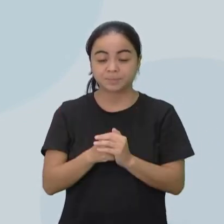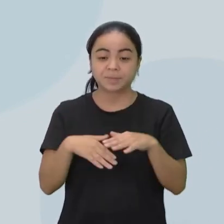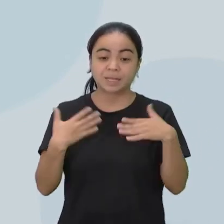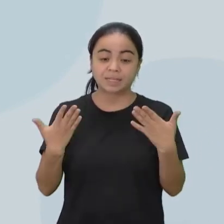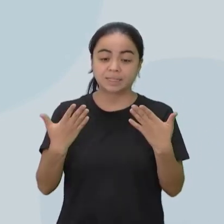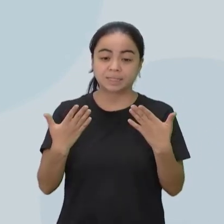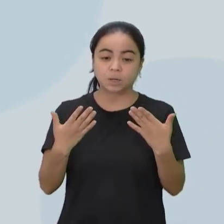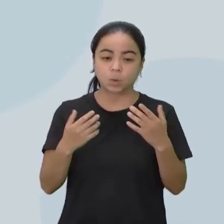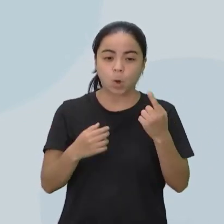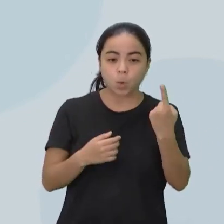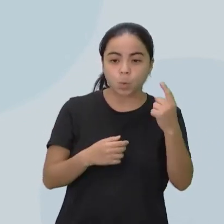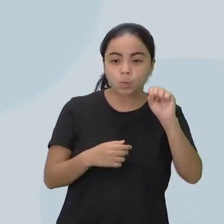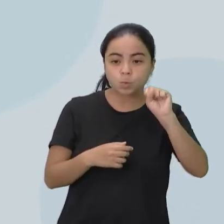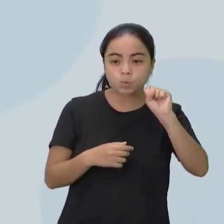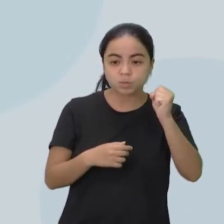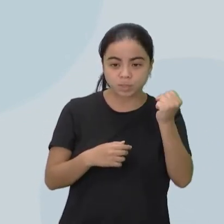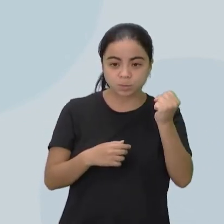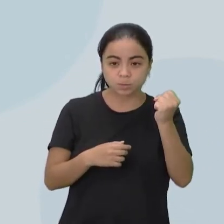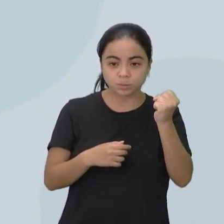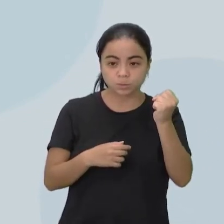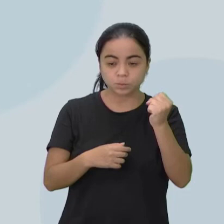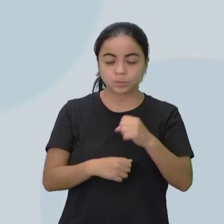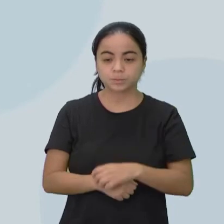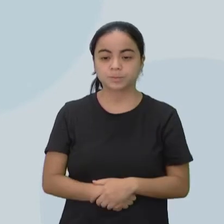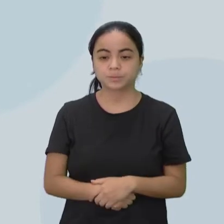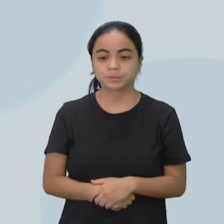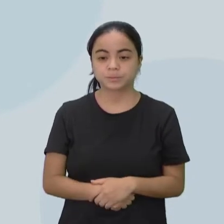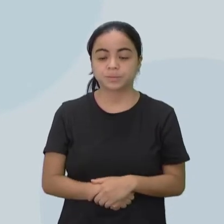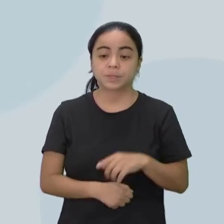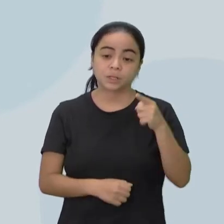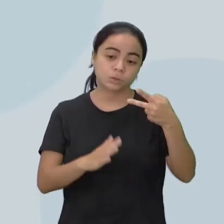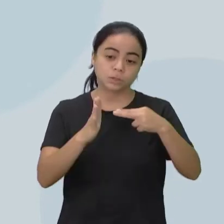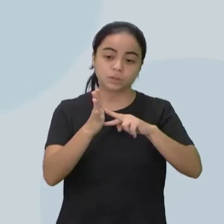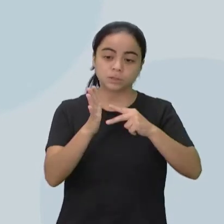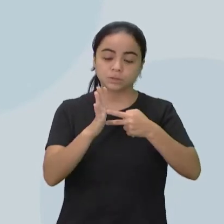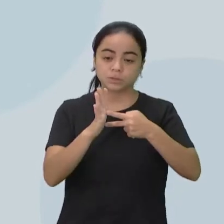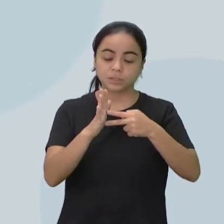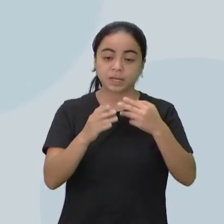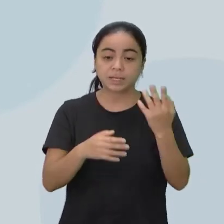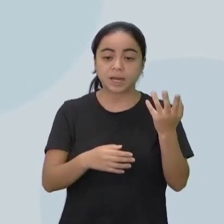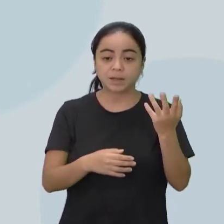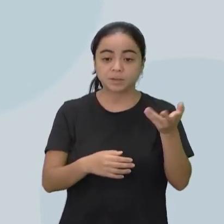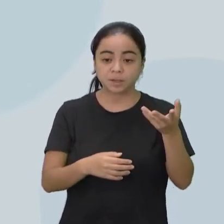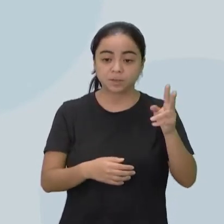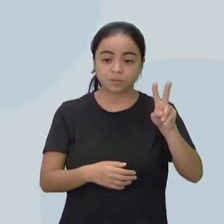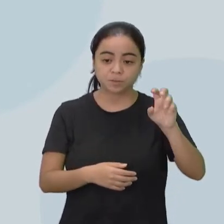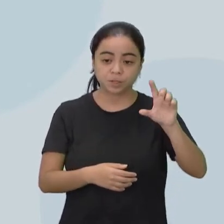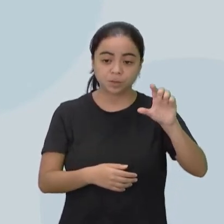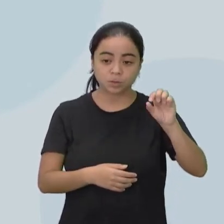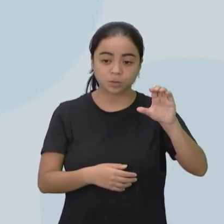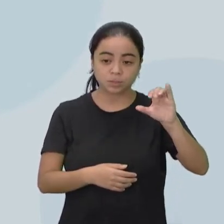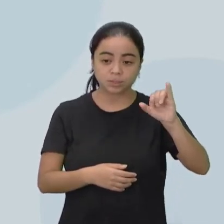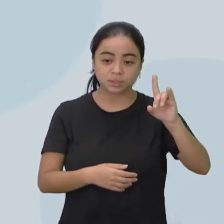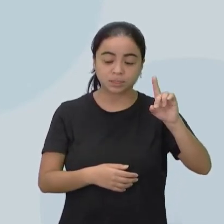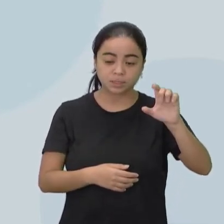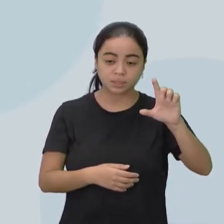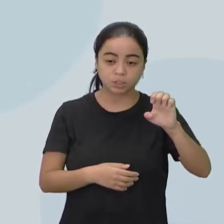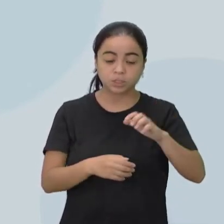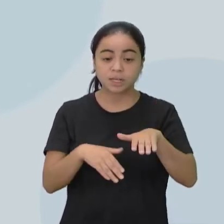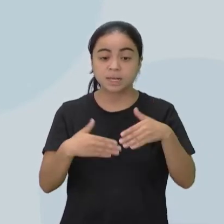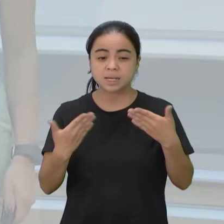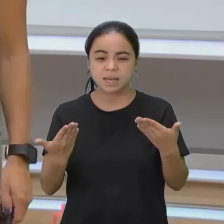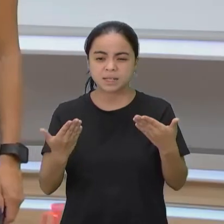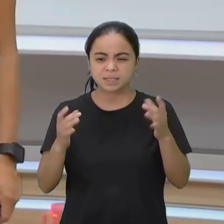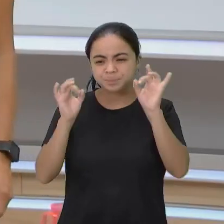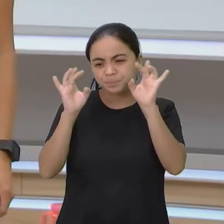escreve por segundo, quer dizer por 1 segundo. Esta é a velocidade, então, do Eisenbolt. O que tem de